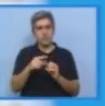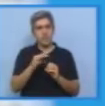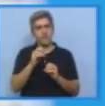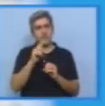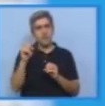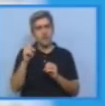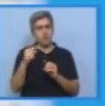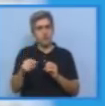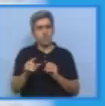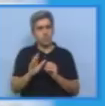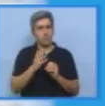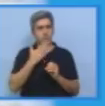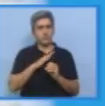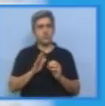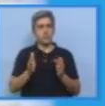fé."